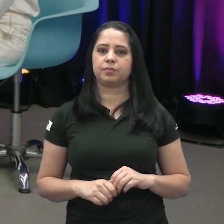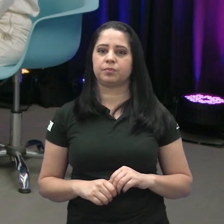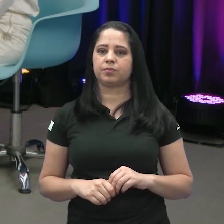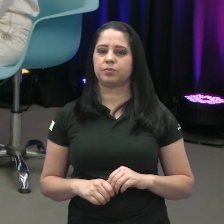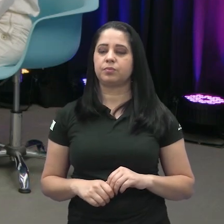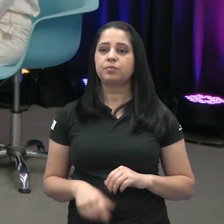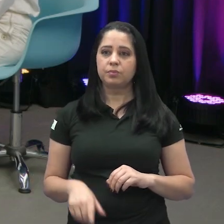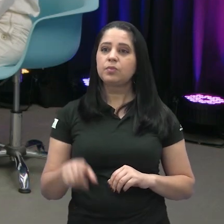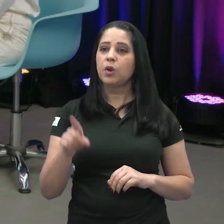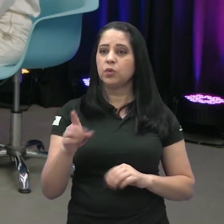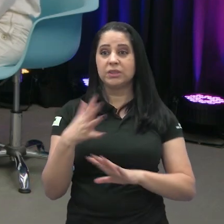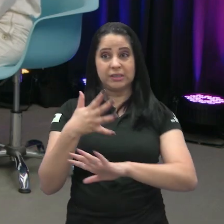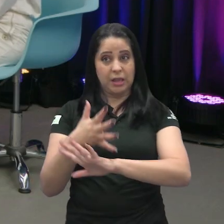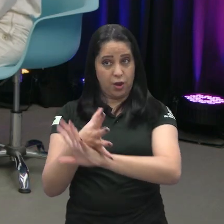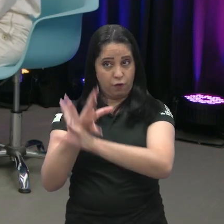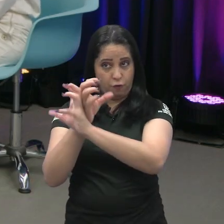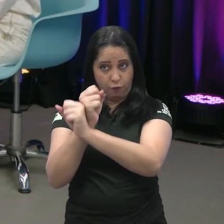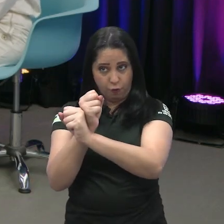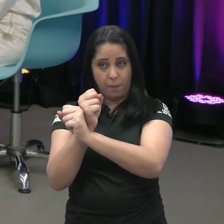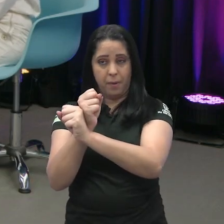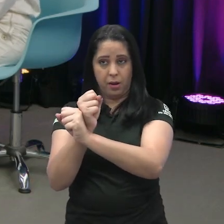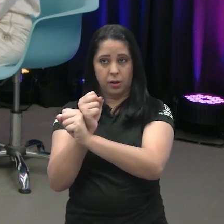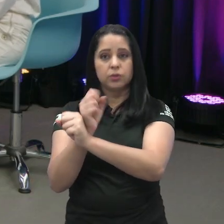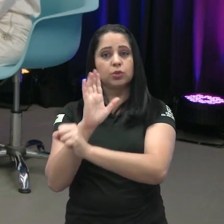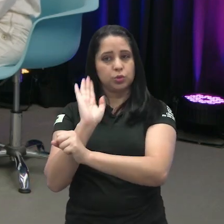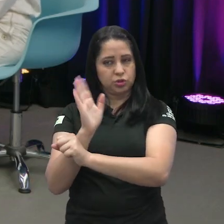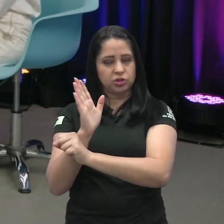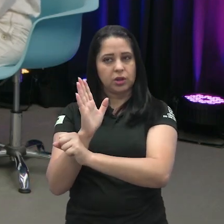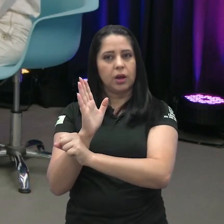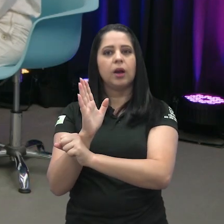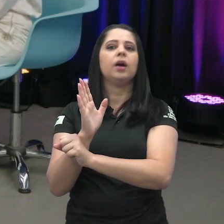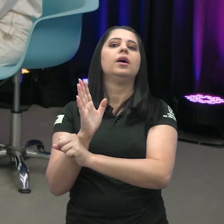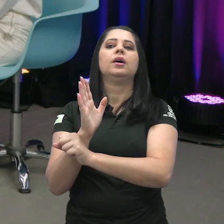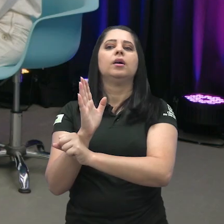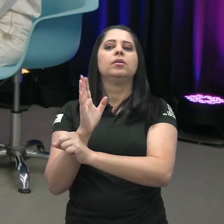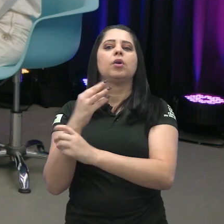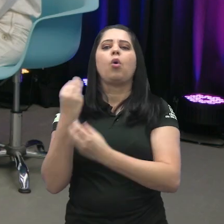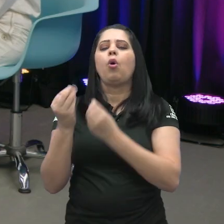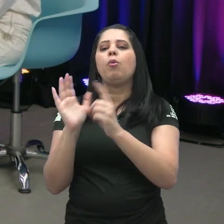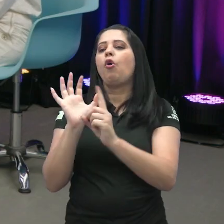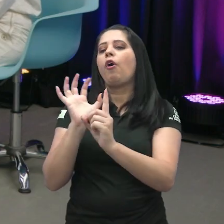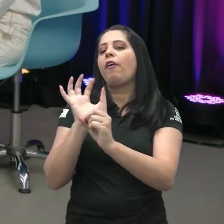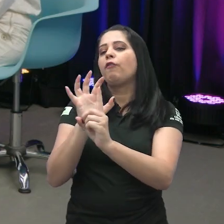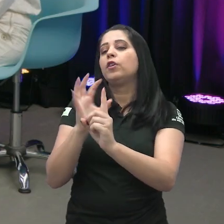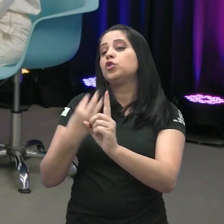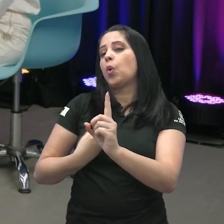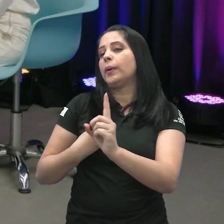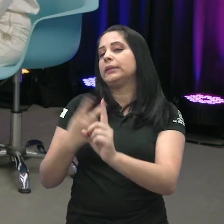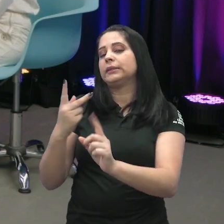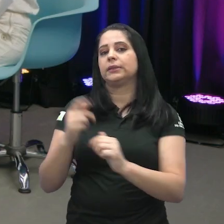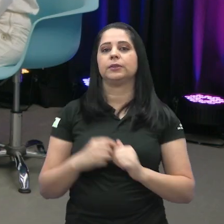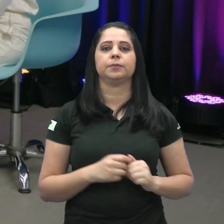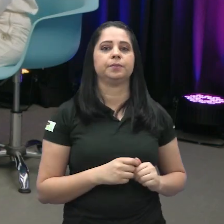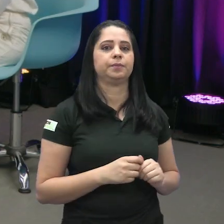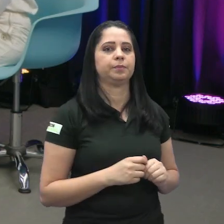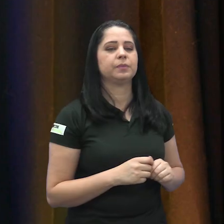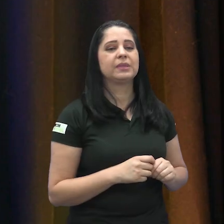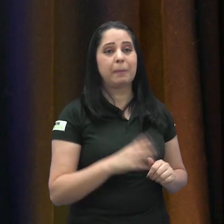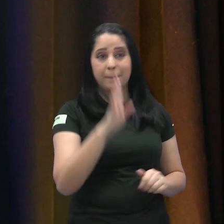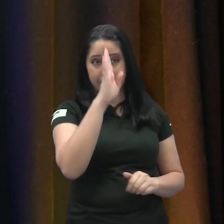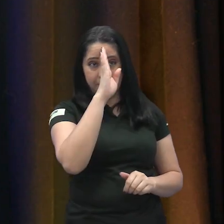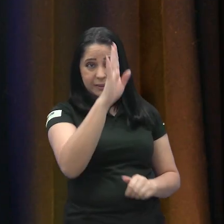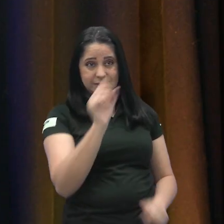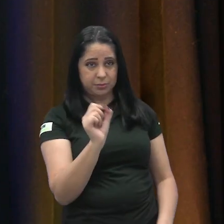sua formação e experiências profissionais influenciaram o seu trabalho como mentora e educadora? Eu acho que a